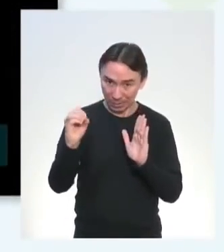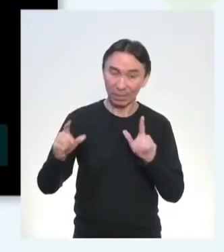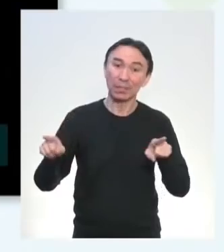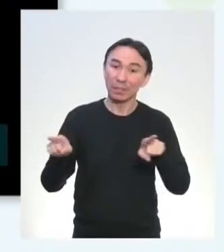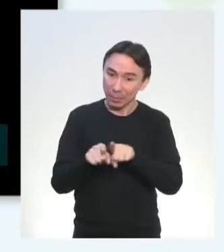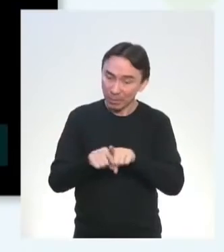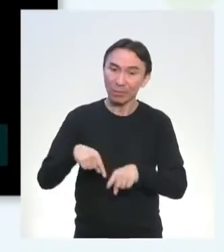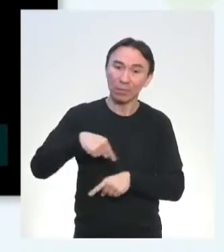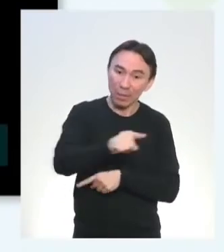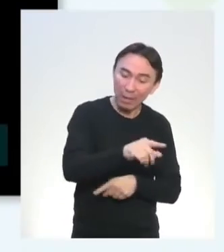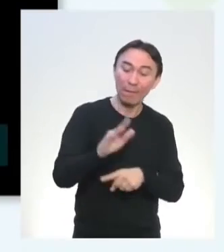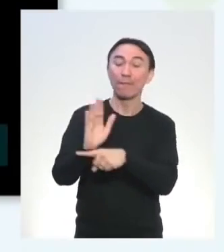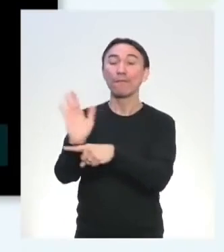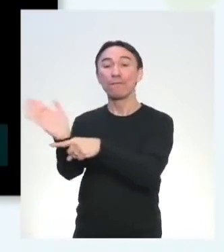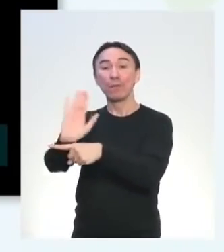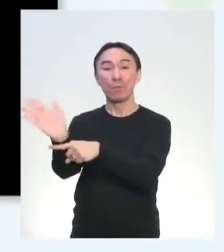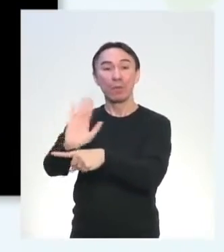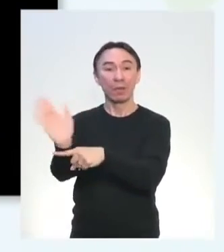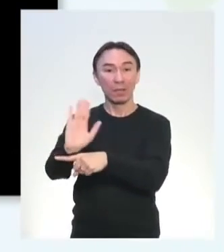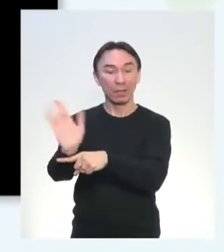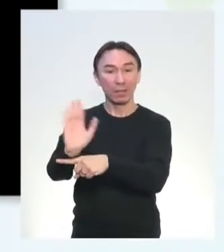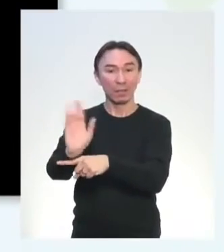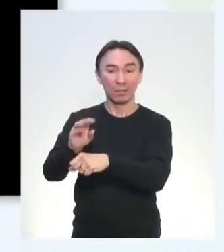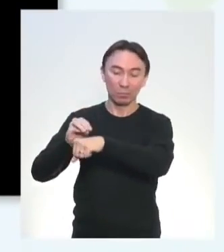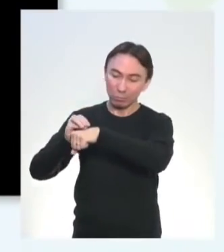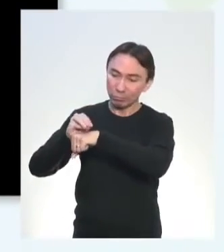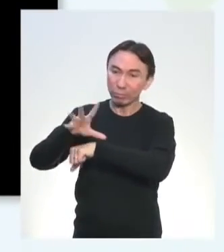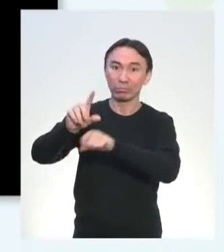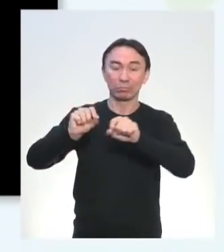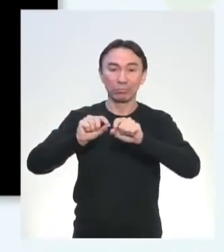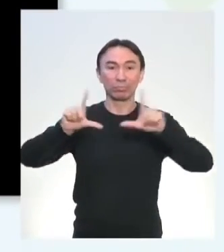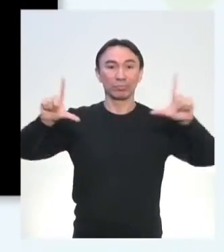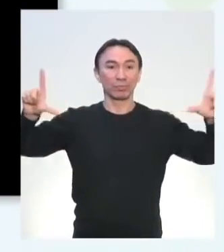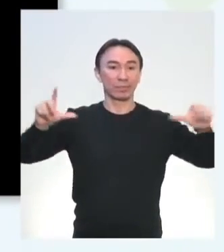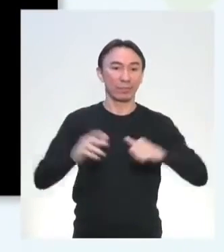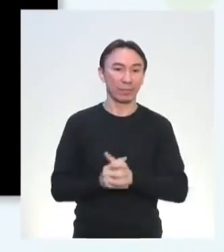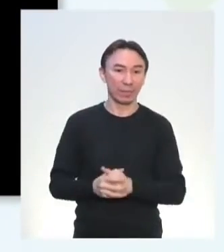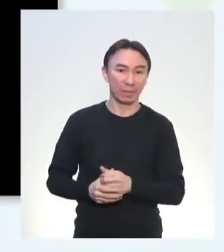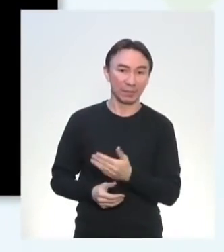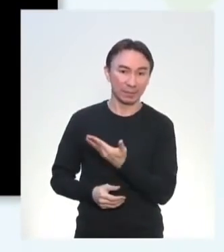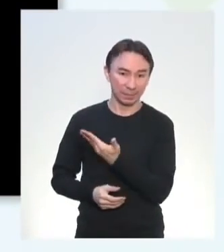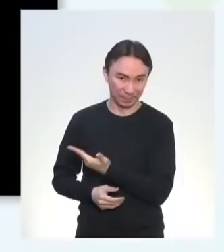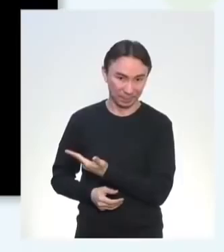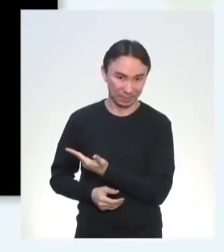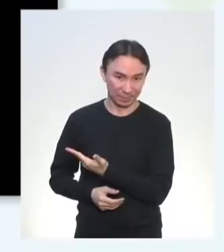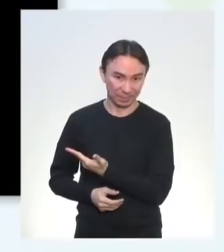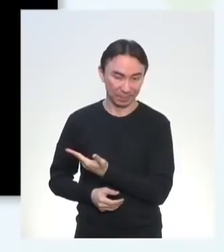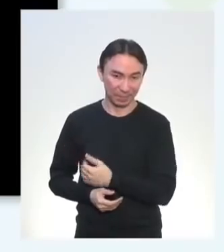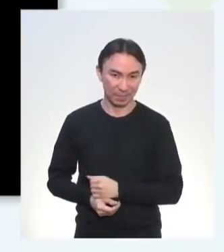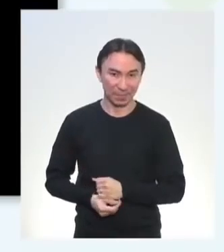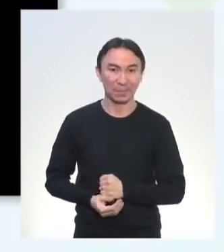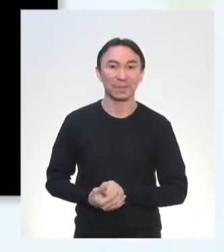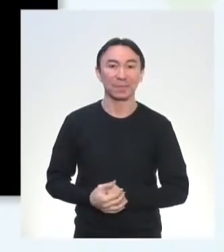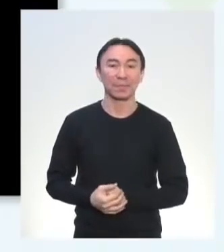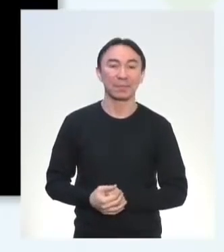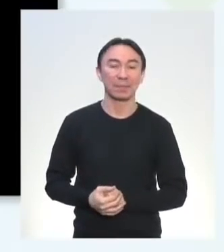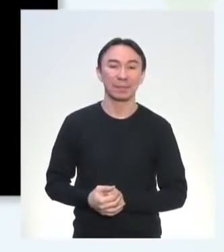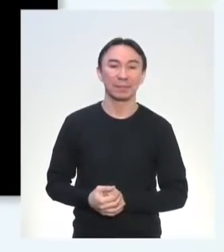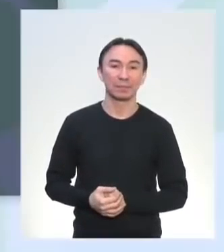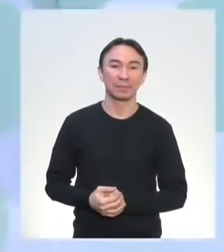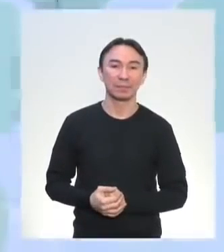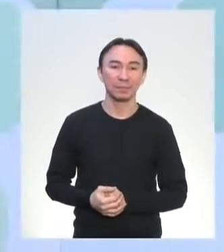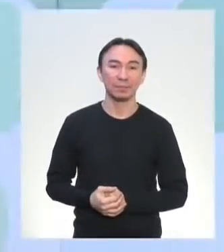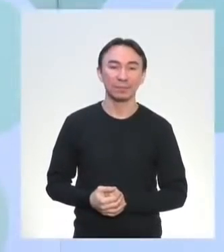telonas. Papá, mandamos todos los días un padre para que esa maldita oficina nos devuelva